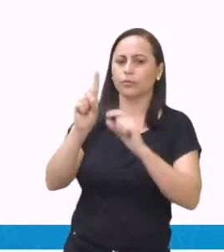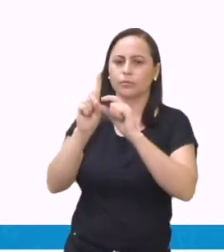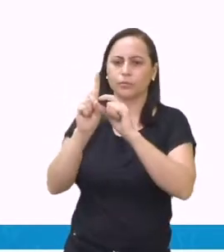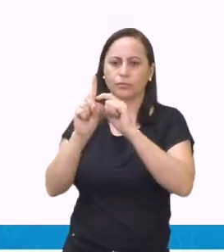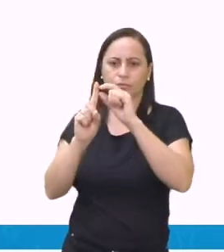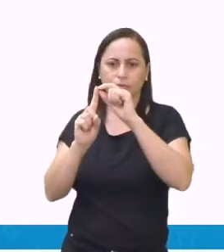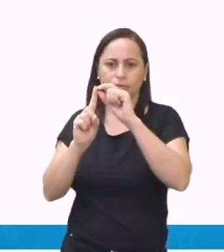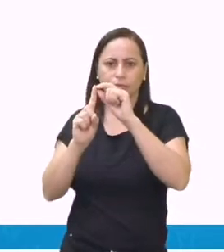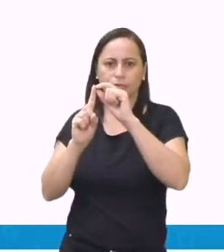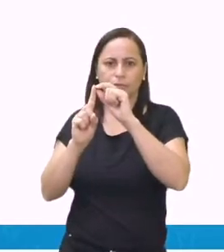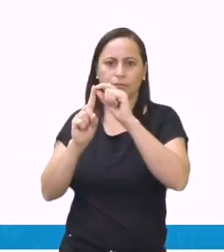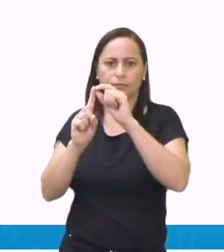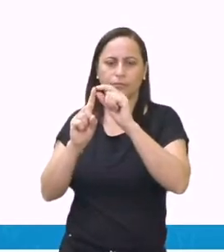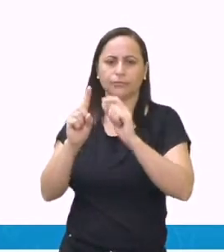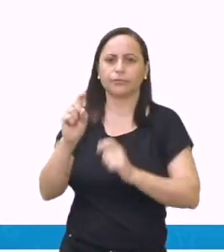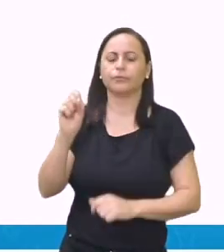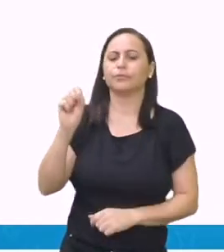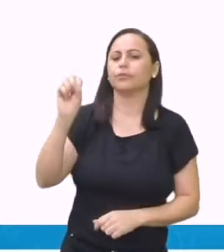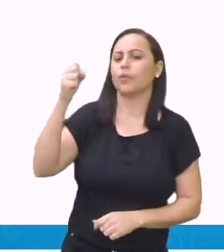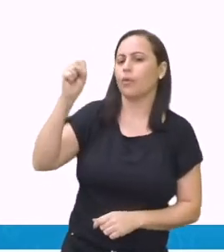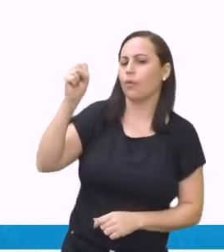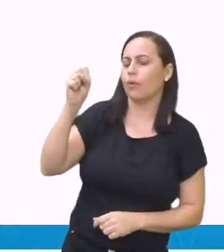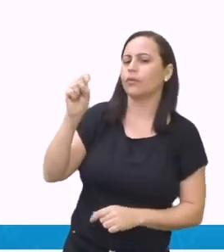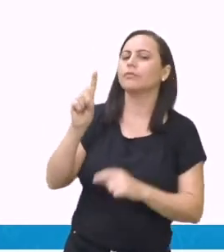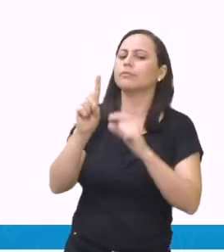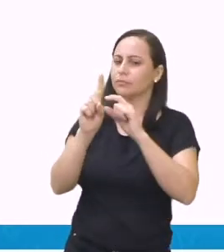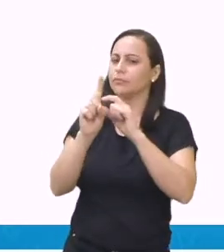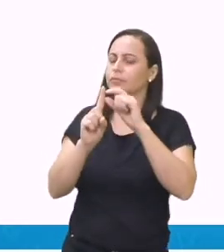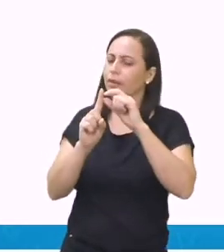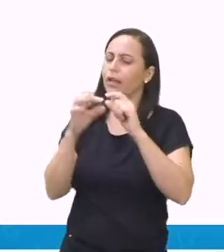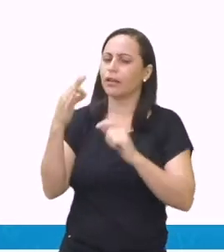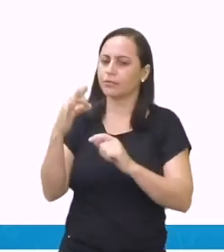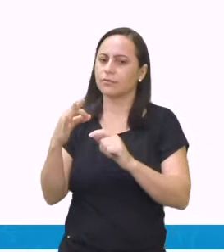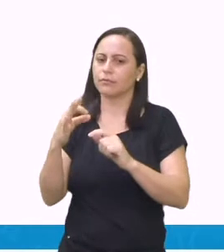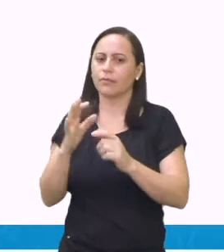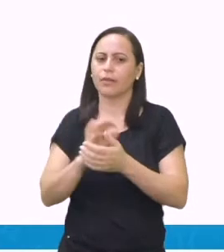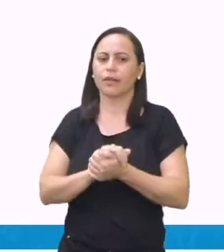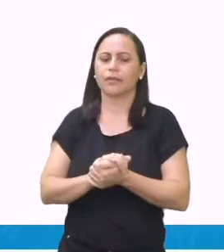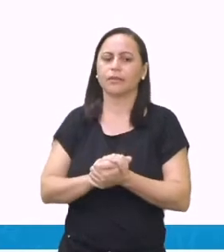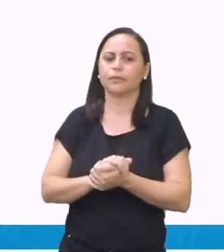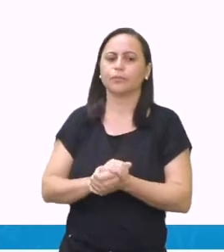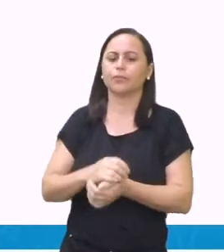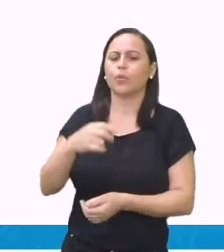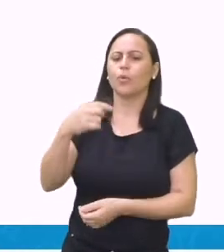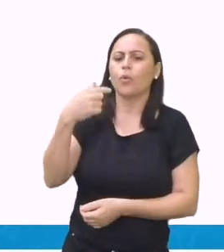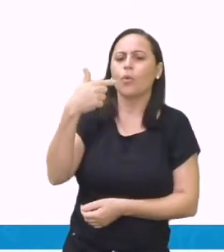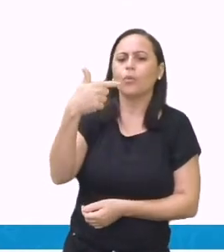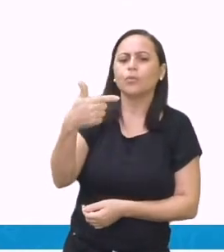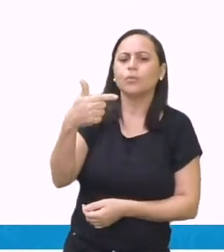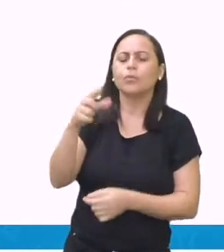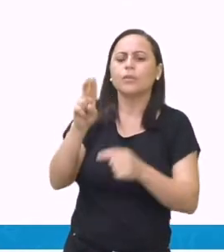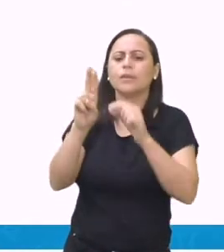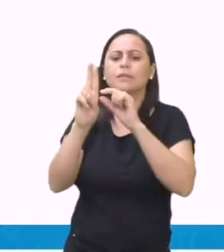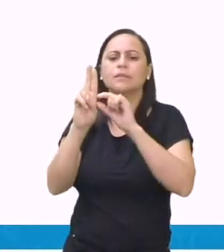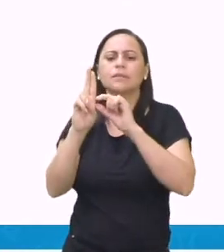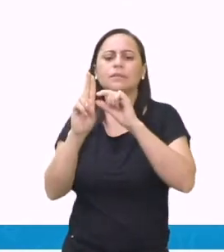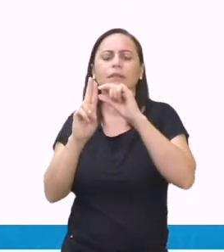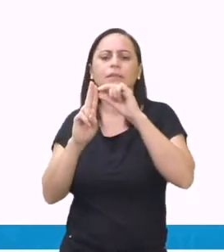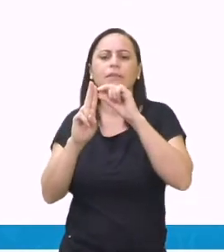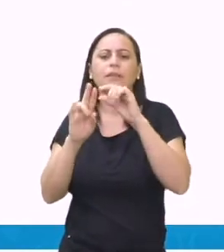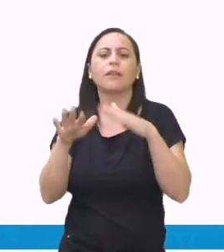unidades, 8 unidades. 2 dezenas são quantas unidades?